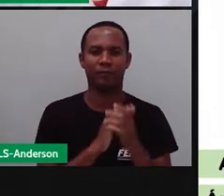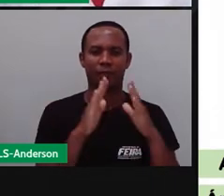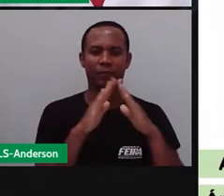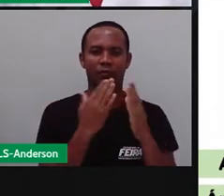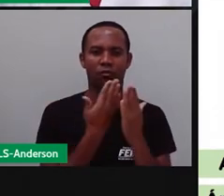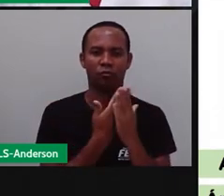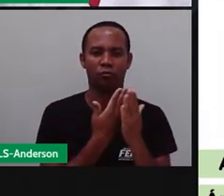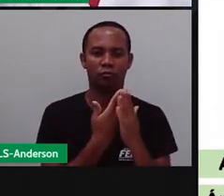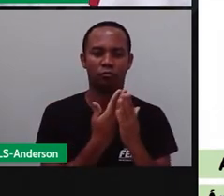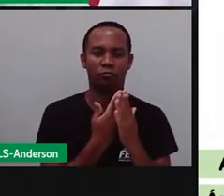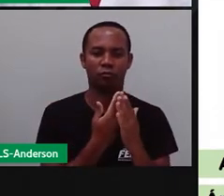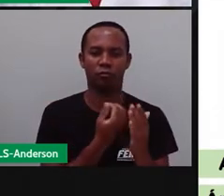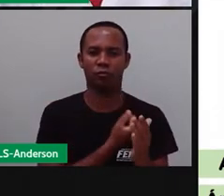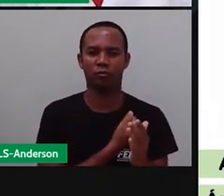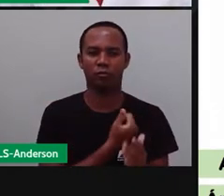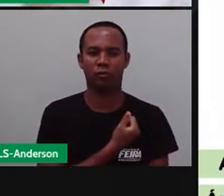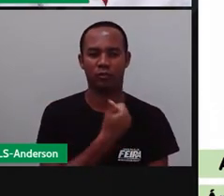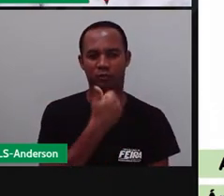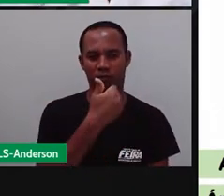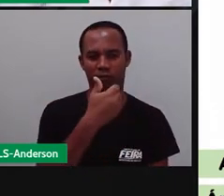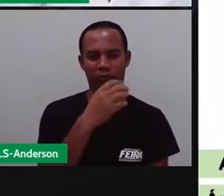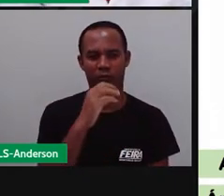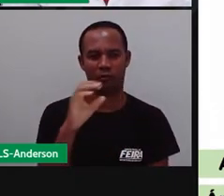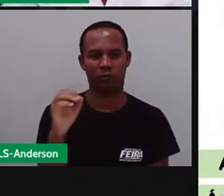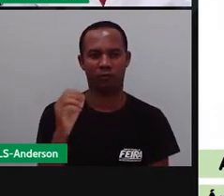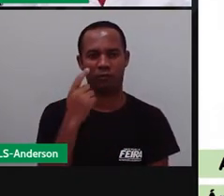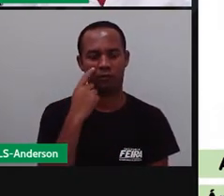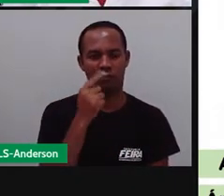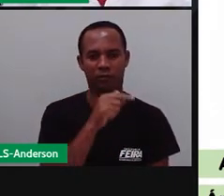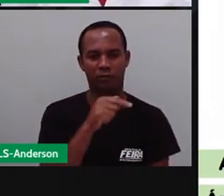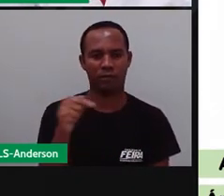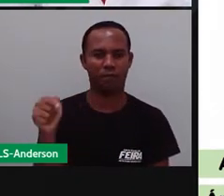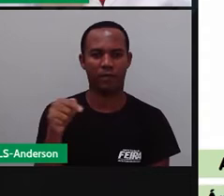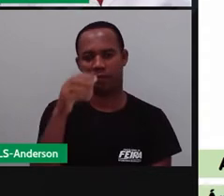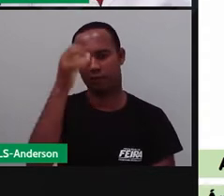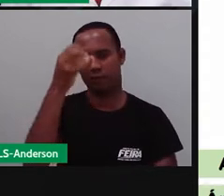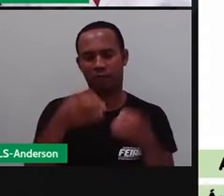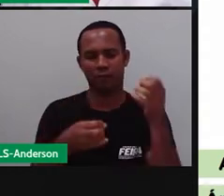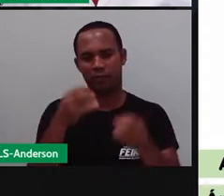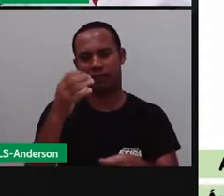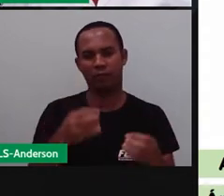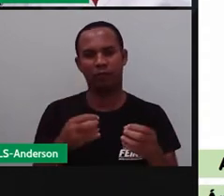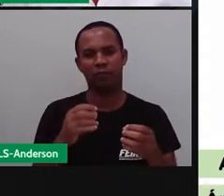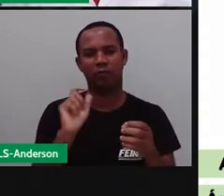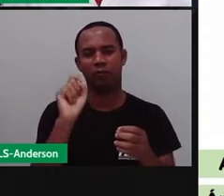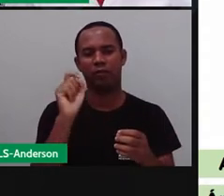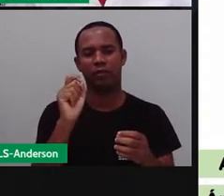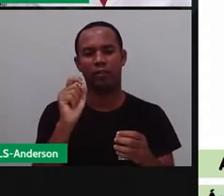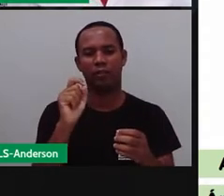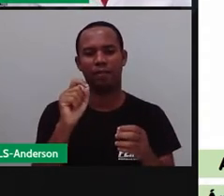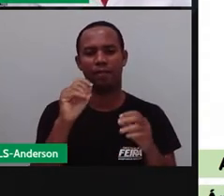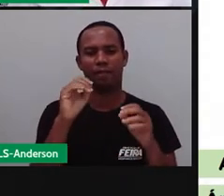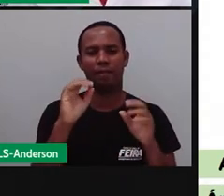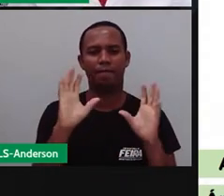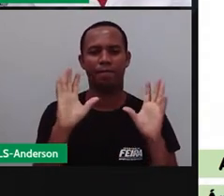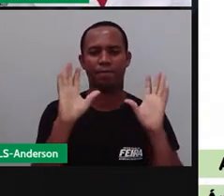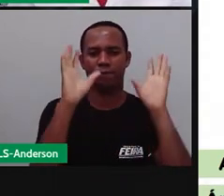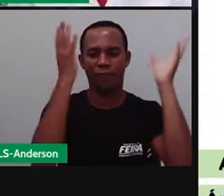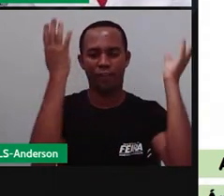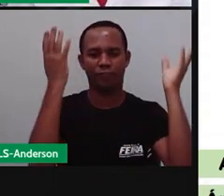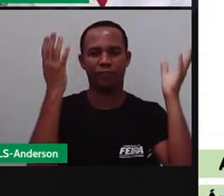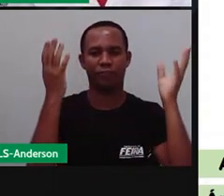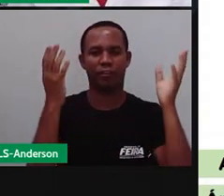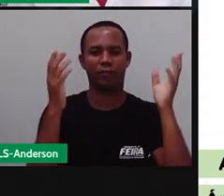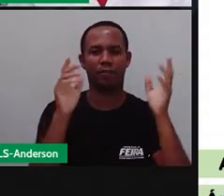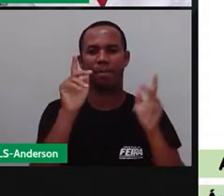100, comemorar nossa aula de número 100, na semana que estamos falando de quê? Festas populares e tradicionais do